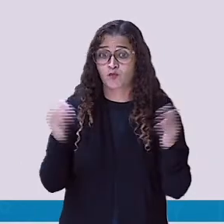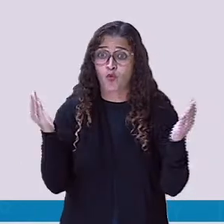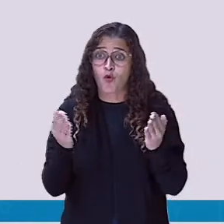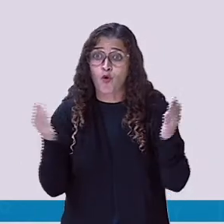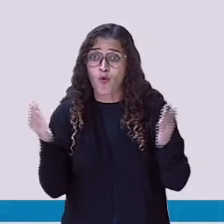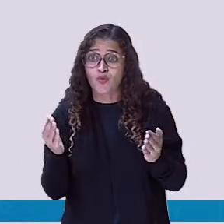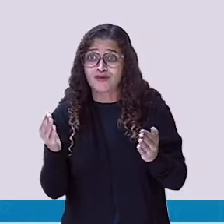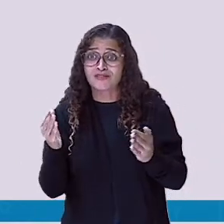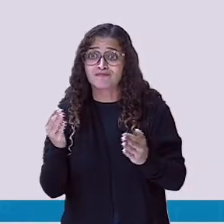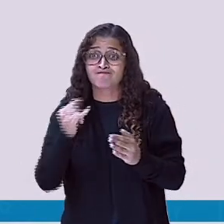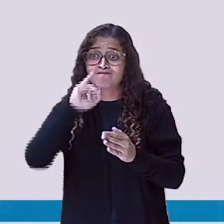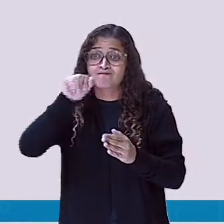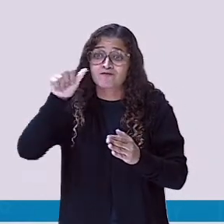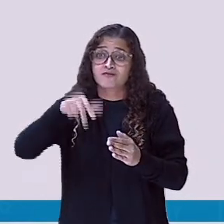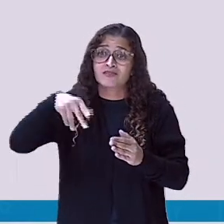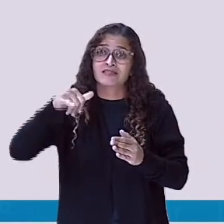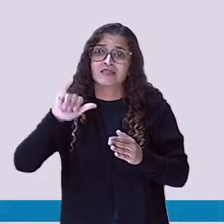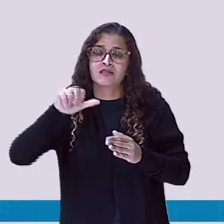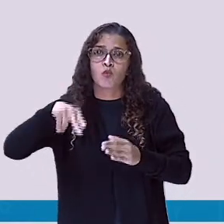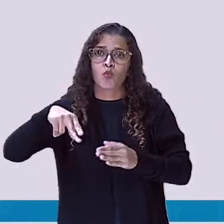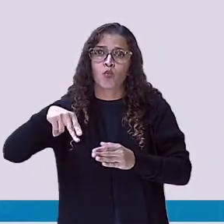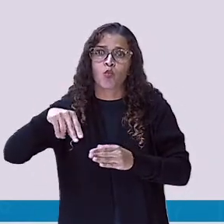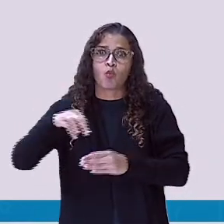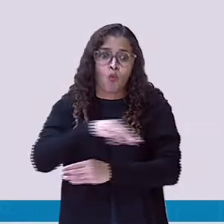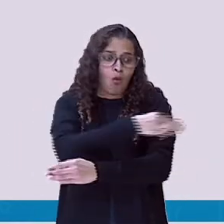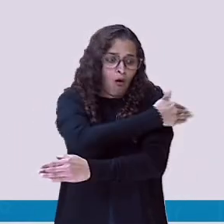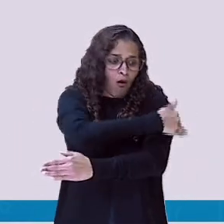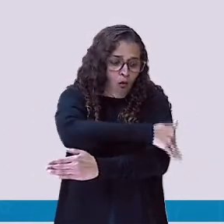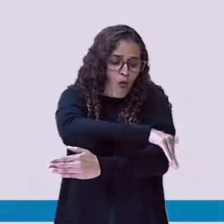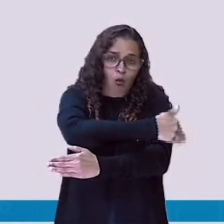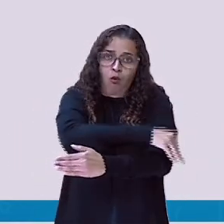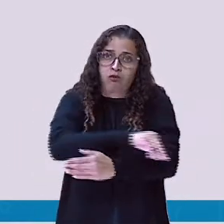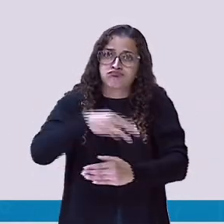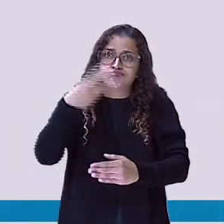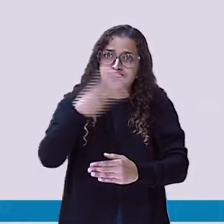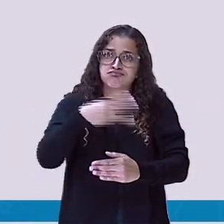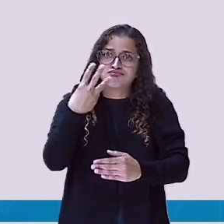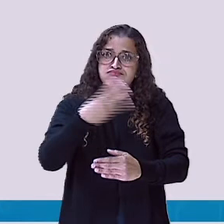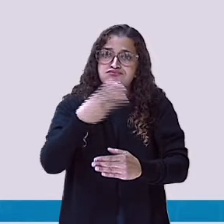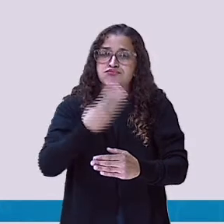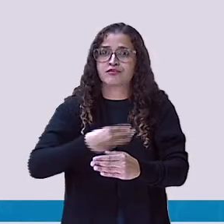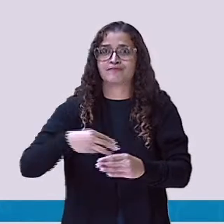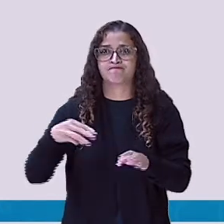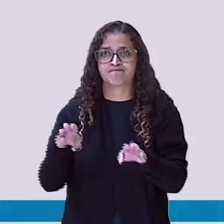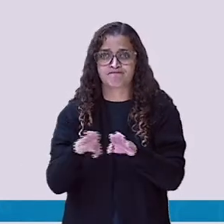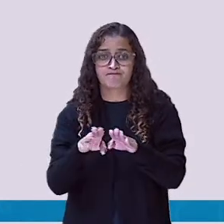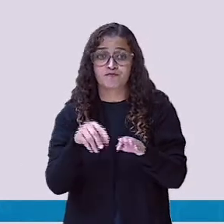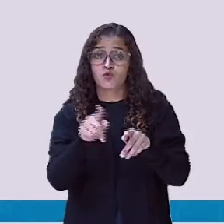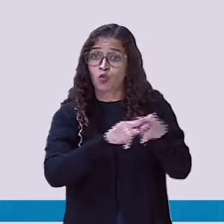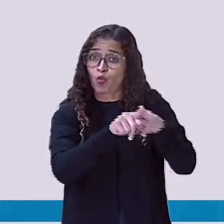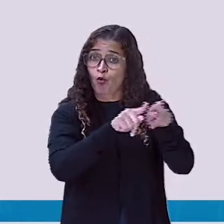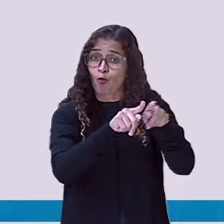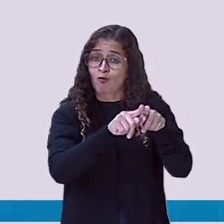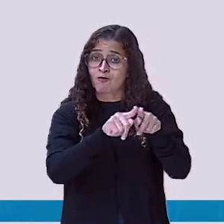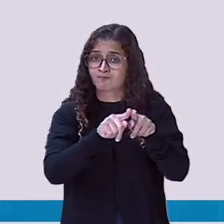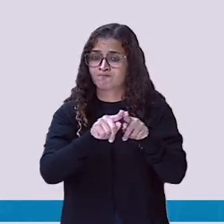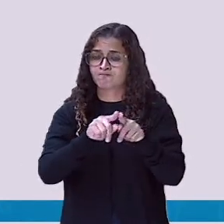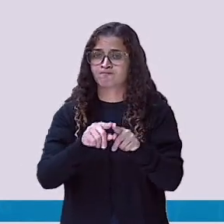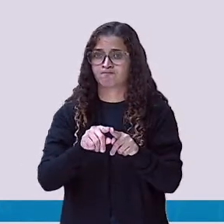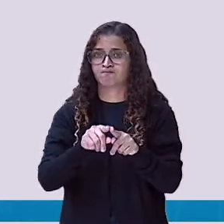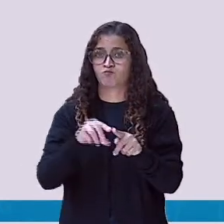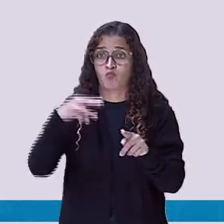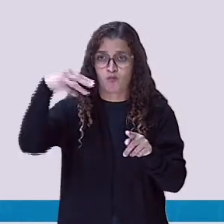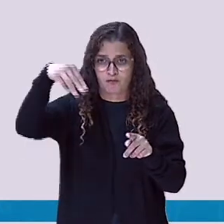3 quarteirões. E Mateus correu o dobro.